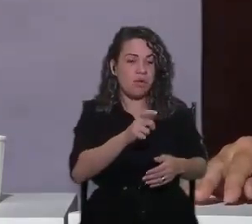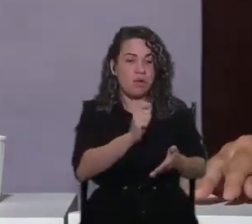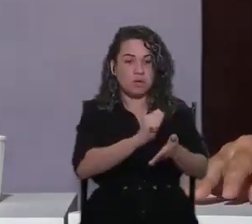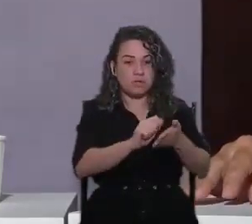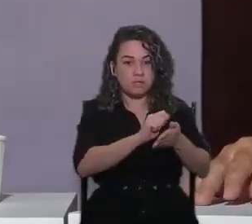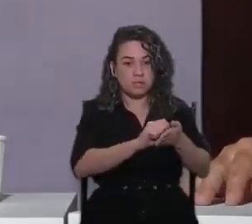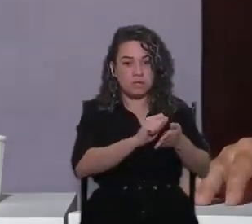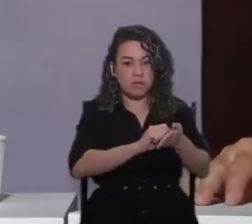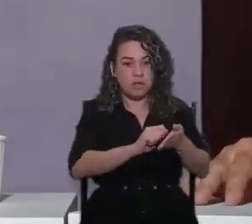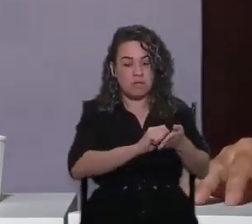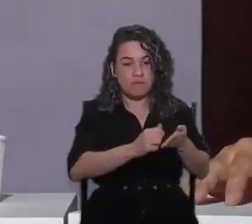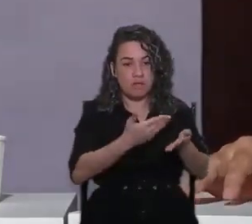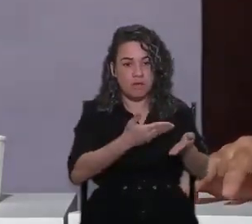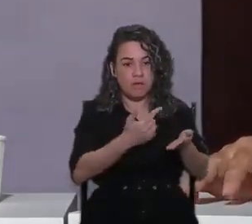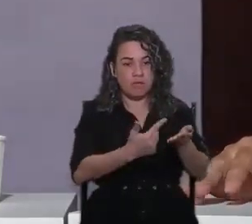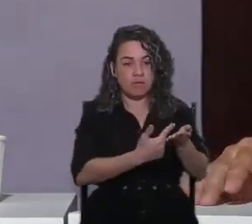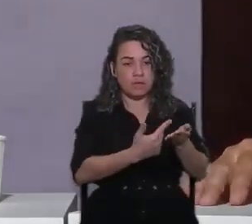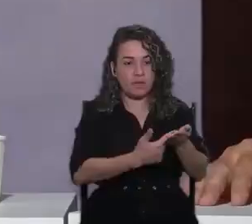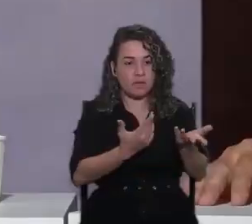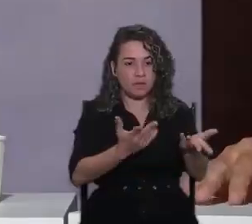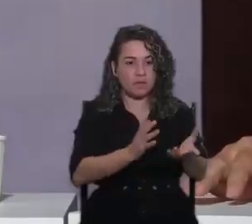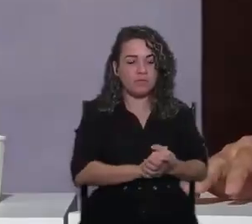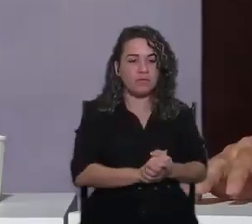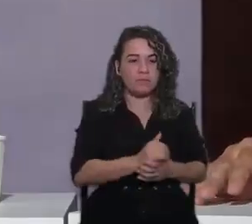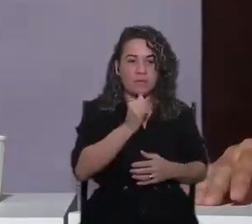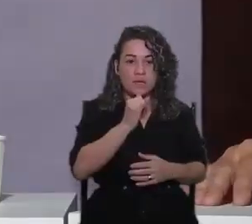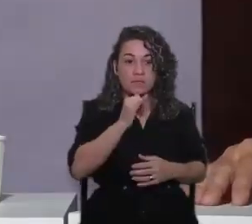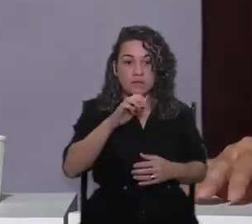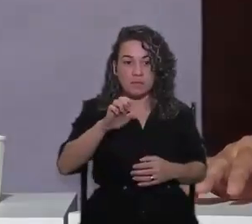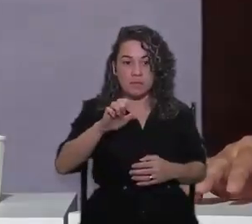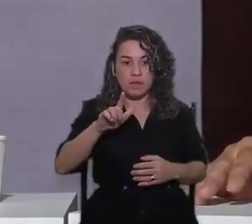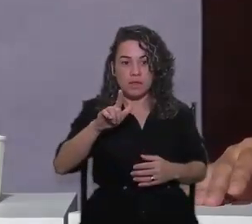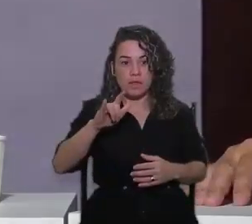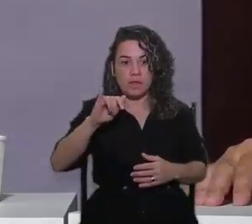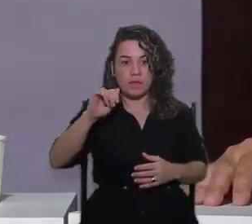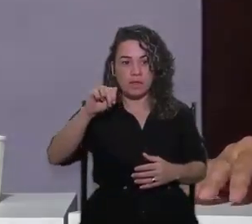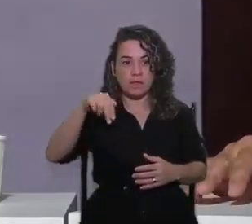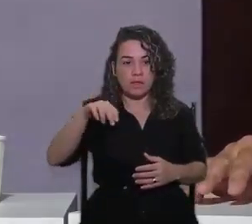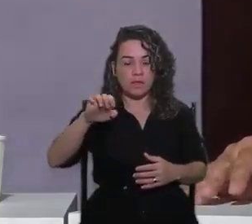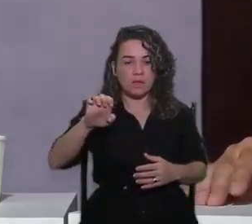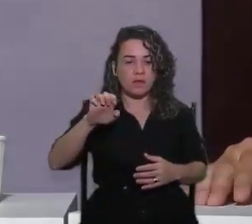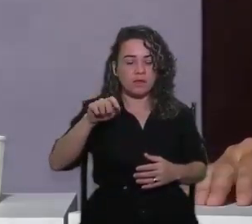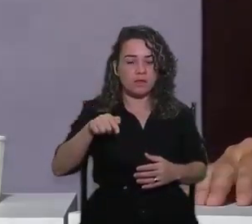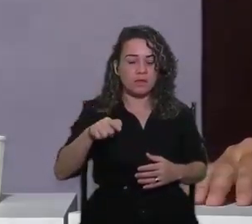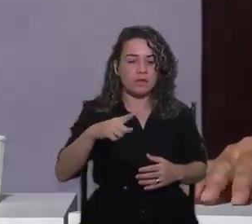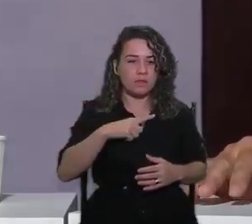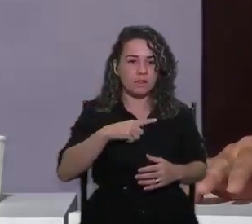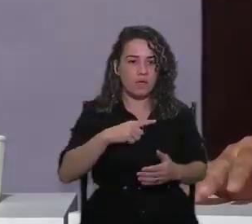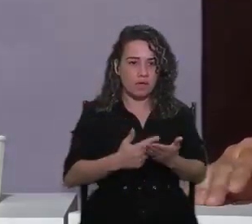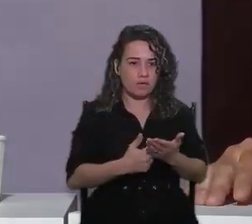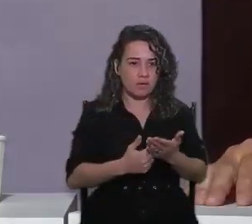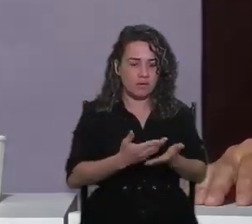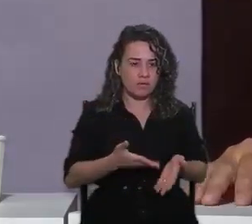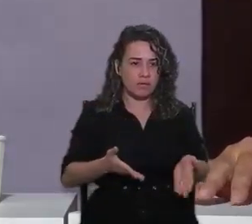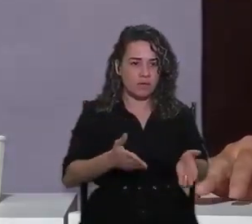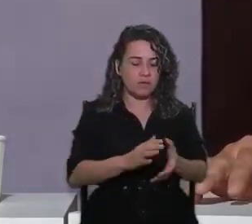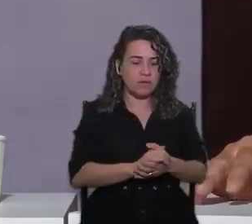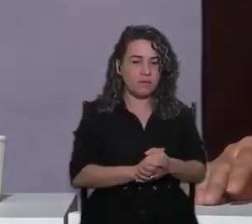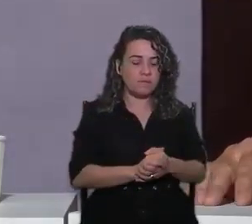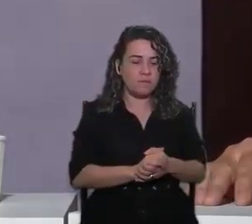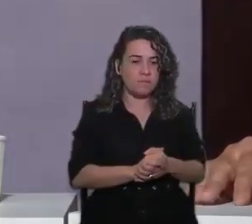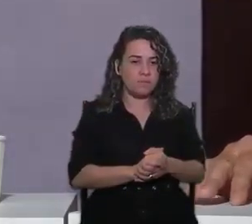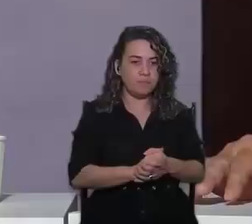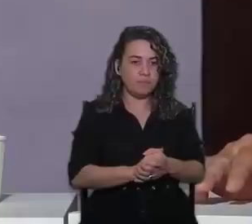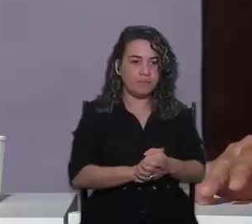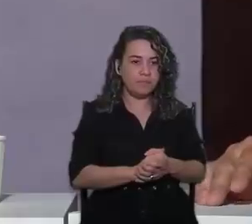Eliana Alves Cruz, que é uma das autoras convidadas aqui, ela teve o livro Solitária nisso, e assim, só o